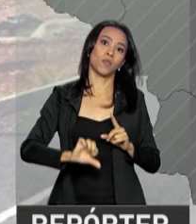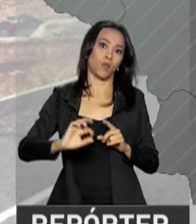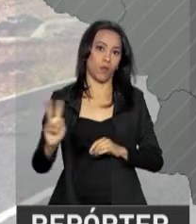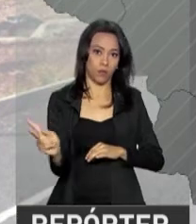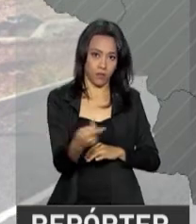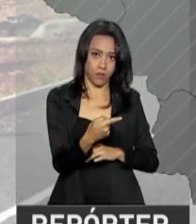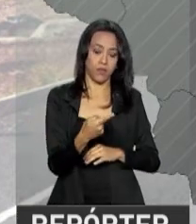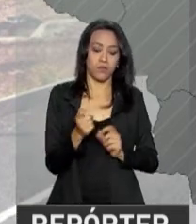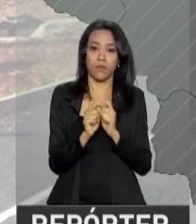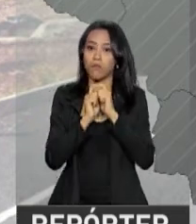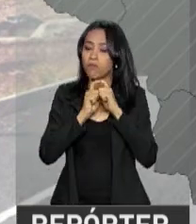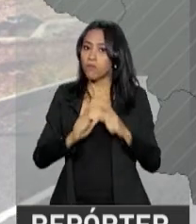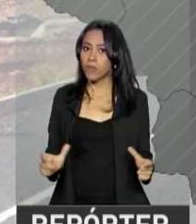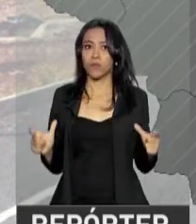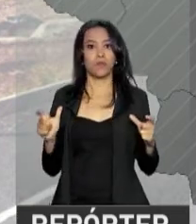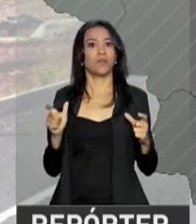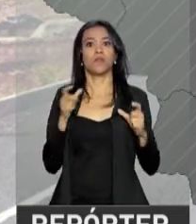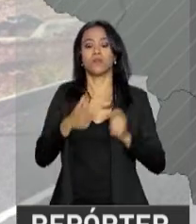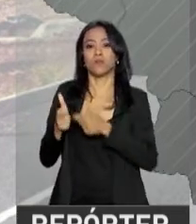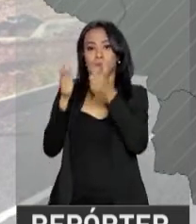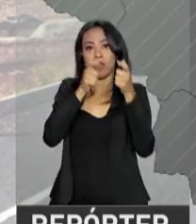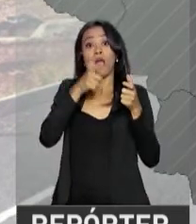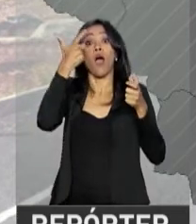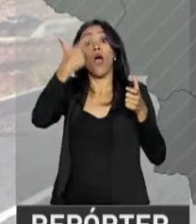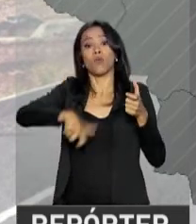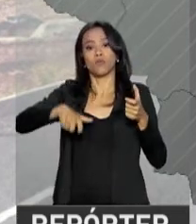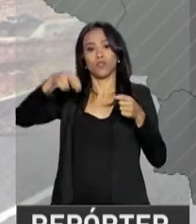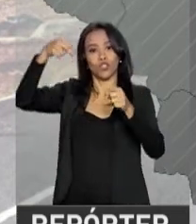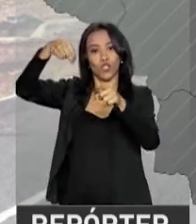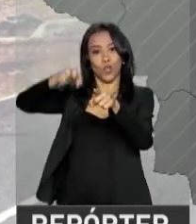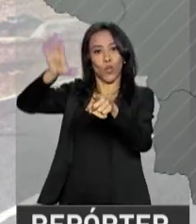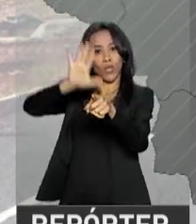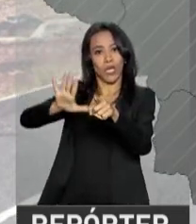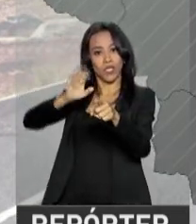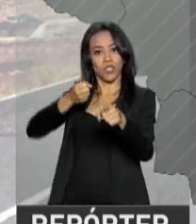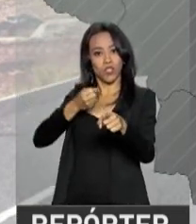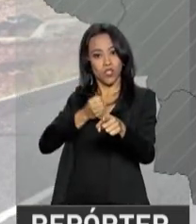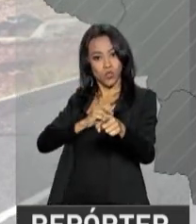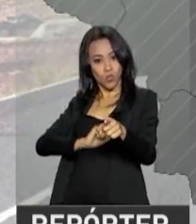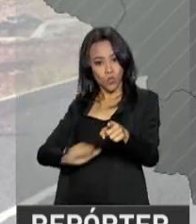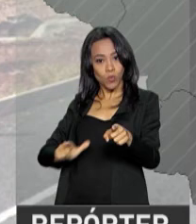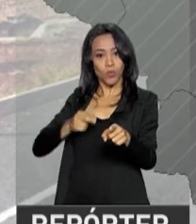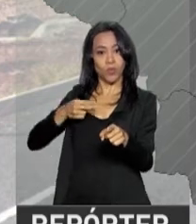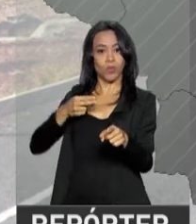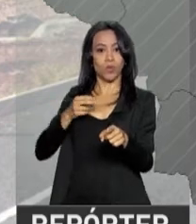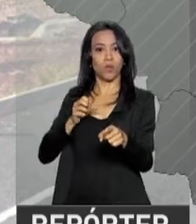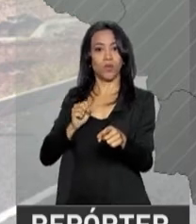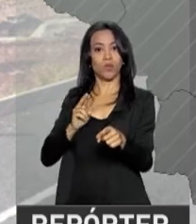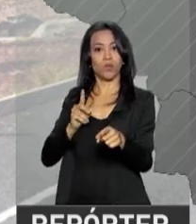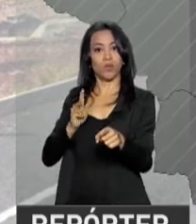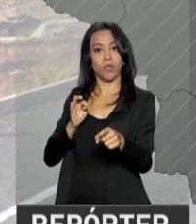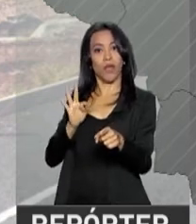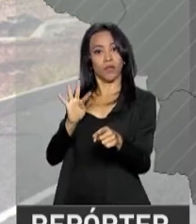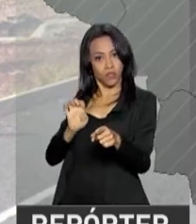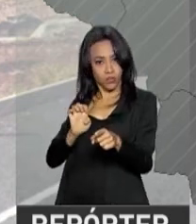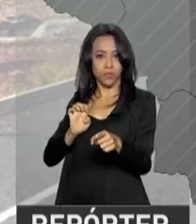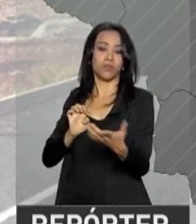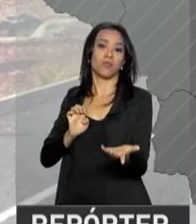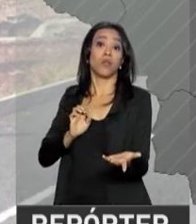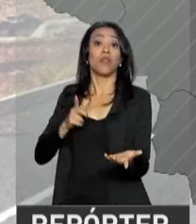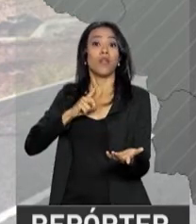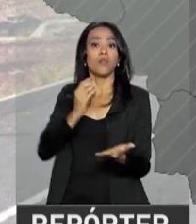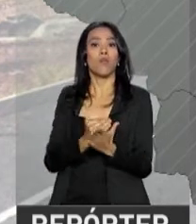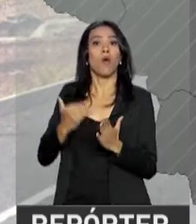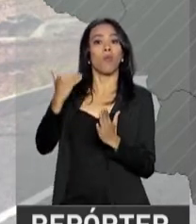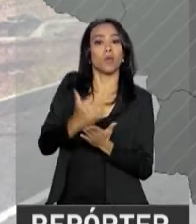a maioria dos pontos vulneráveis está nas regiões nordeste sul e sudeste houve aumento de 20%